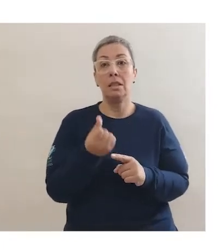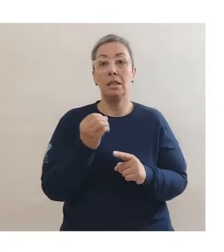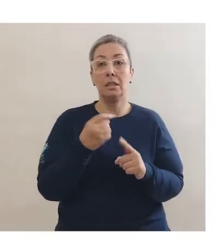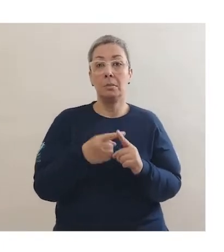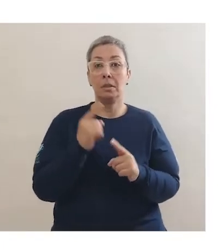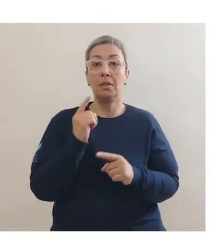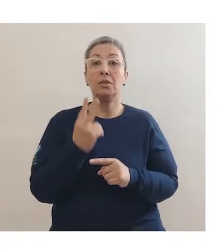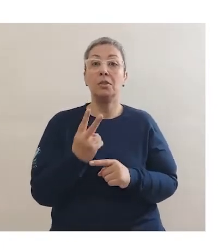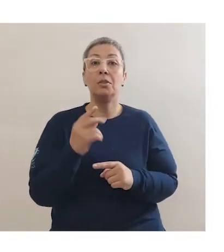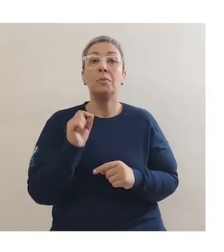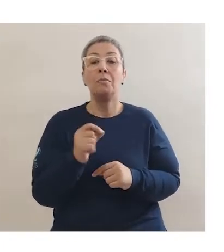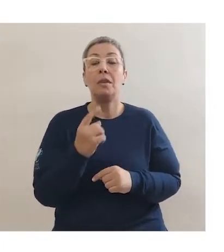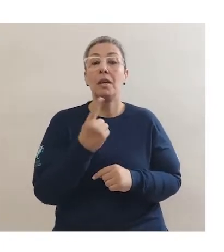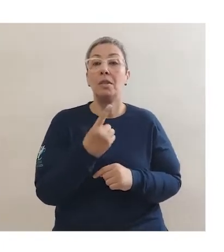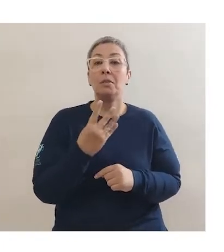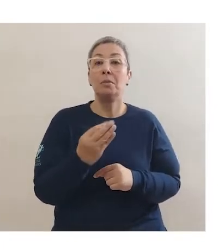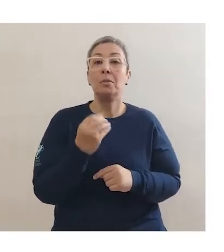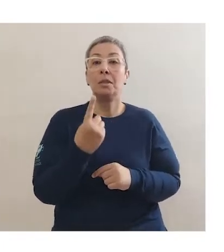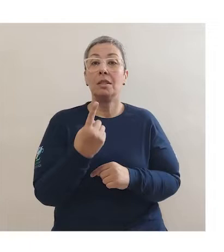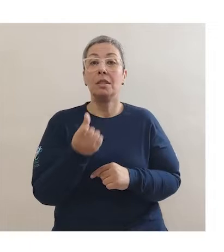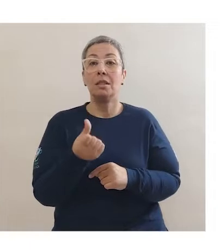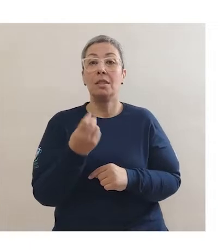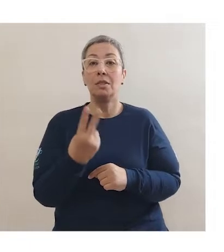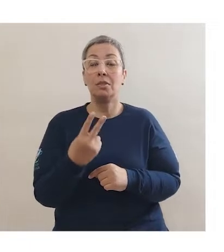29.017 menos